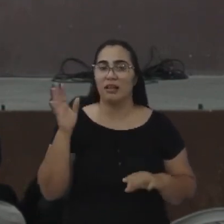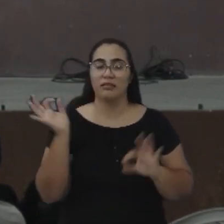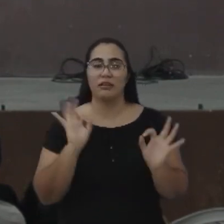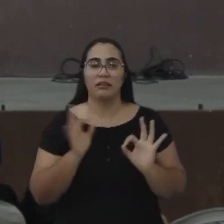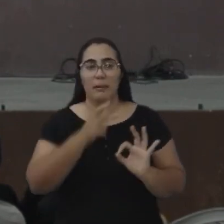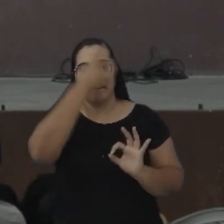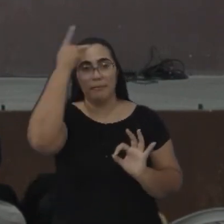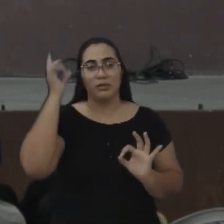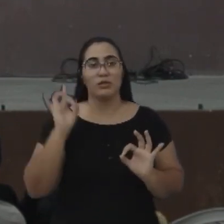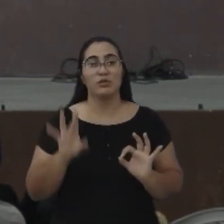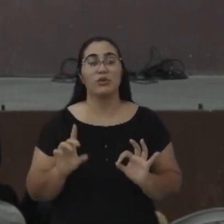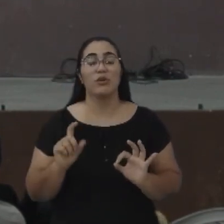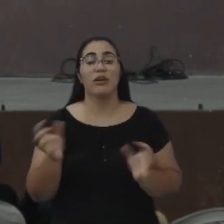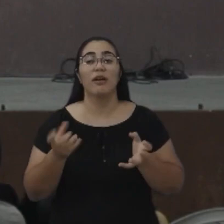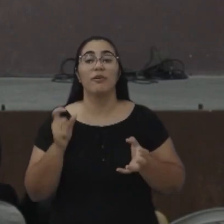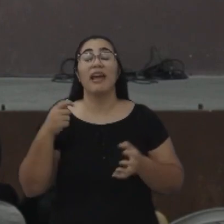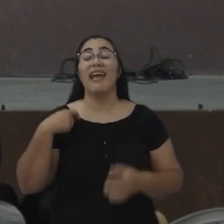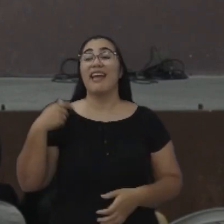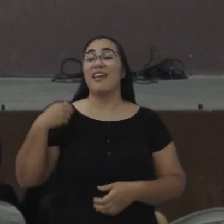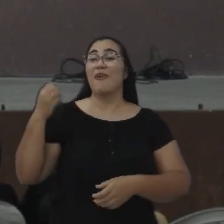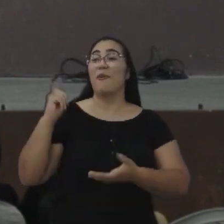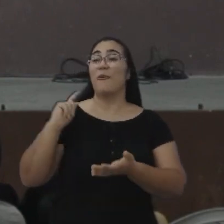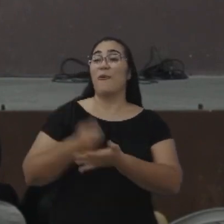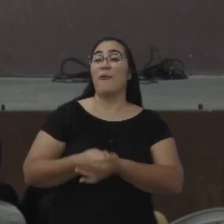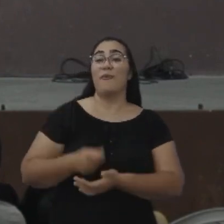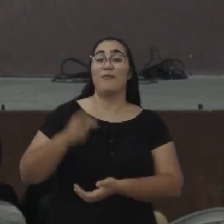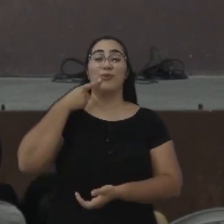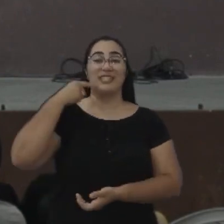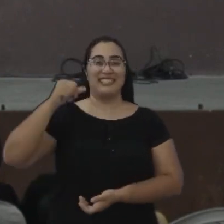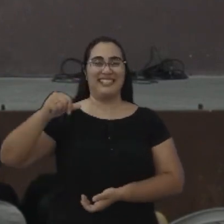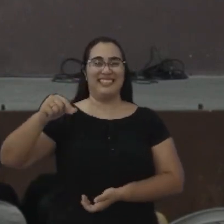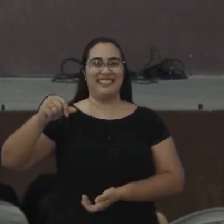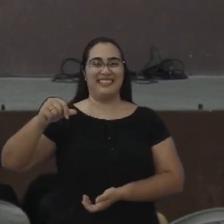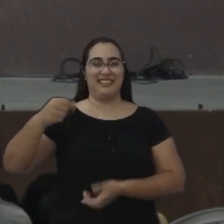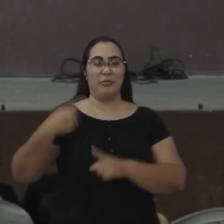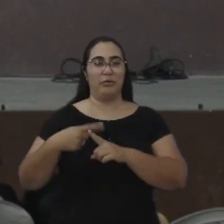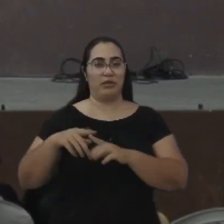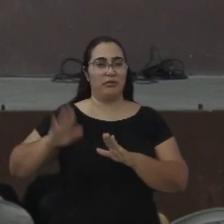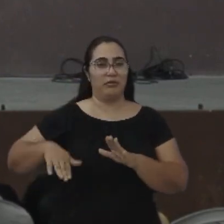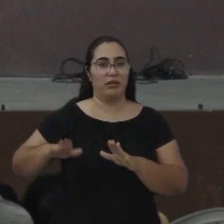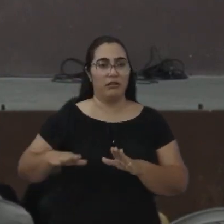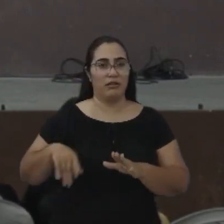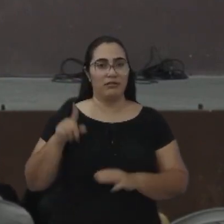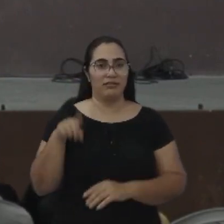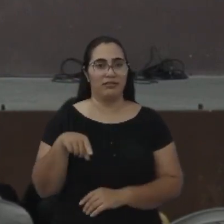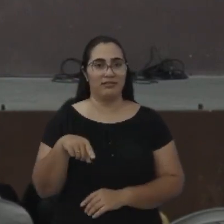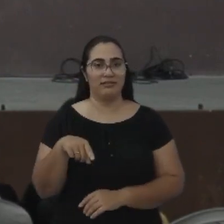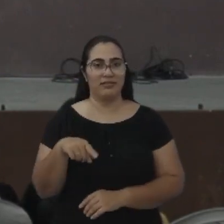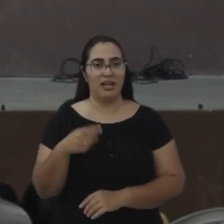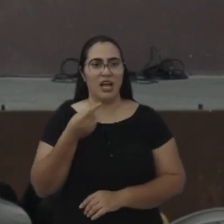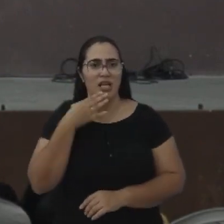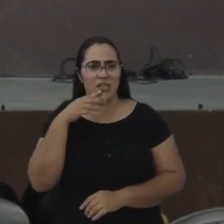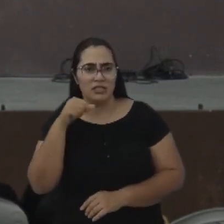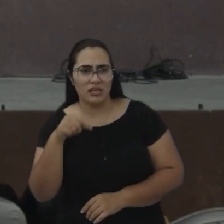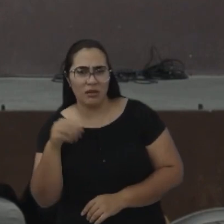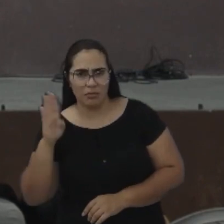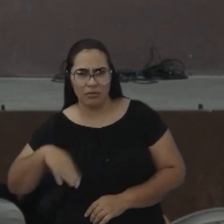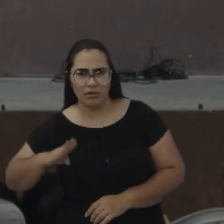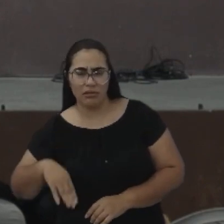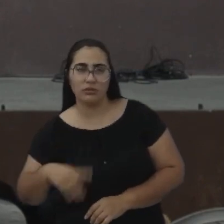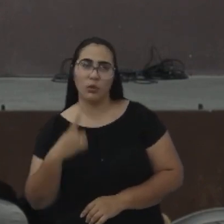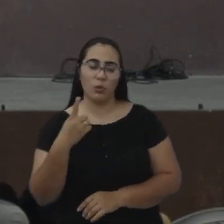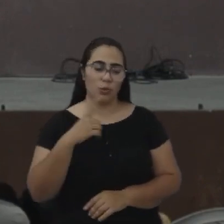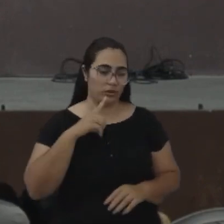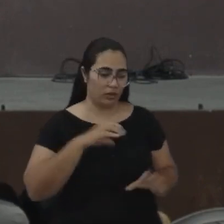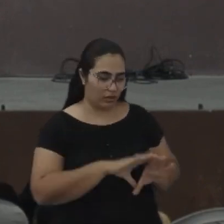levar? Sal. Eu levo sal para o churrasco, porque é mais barato. Não é mais barato? Um entra com a churrasqueira,